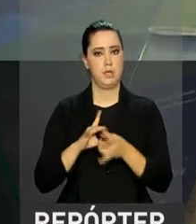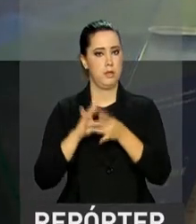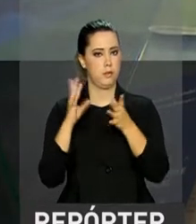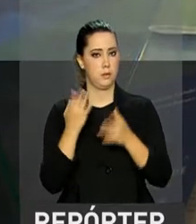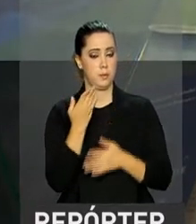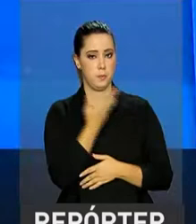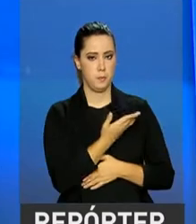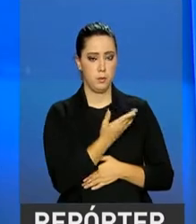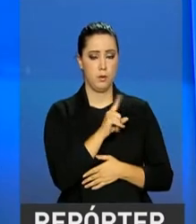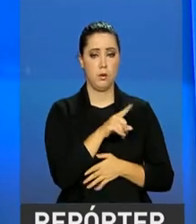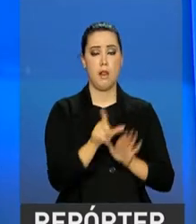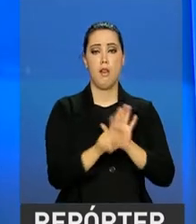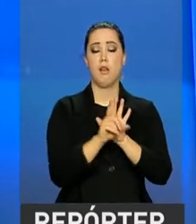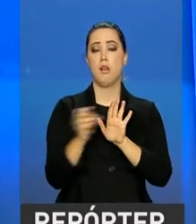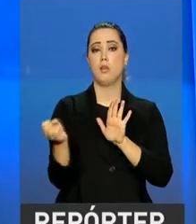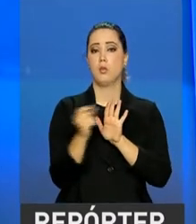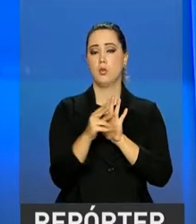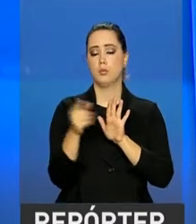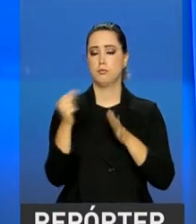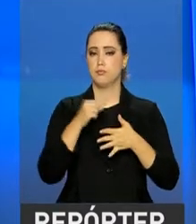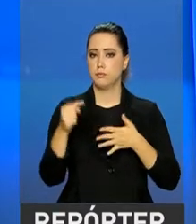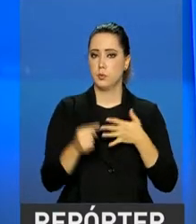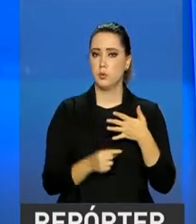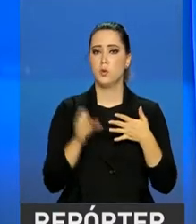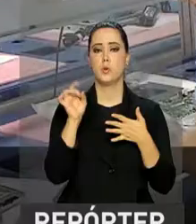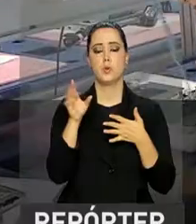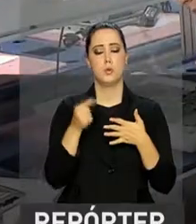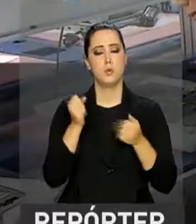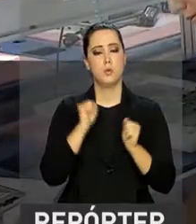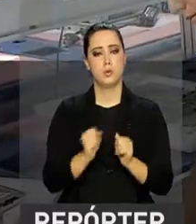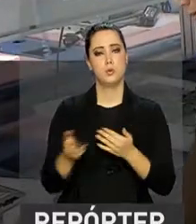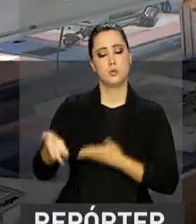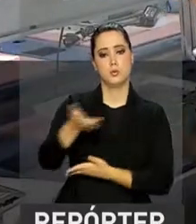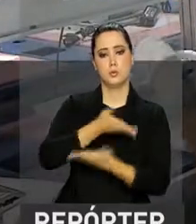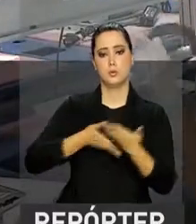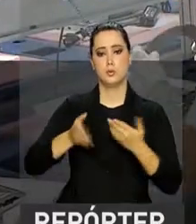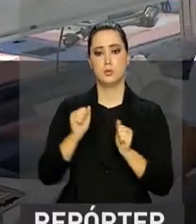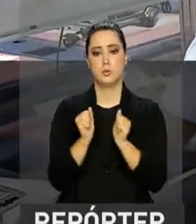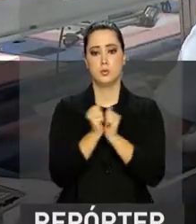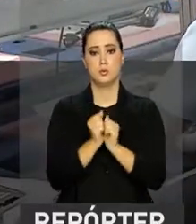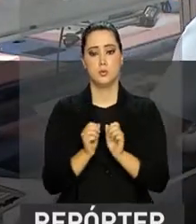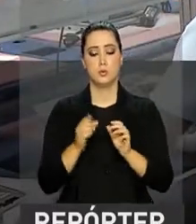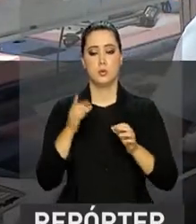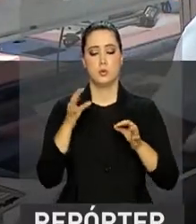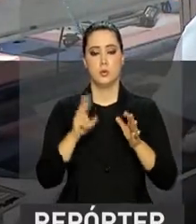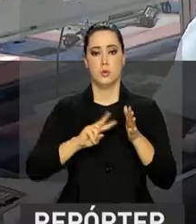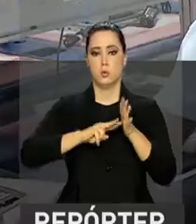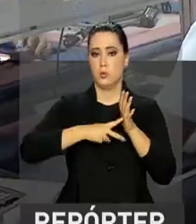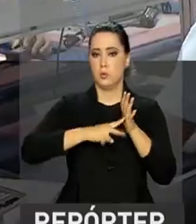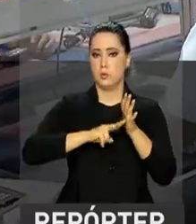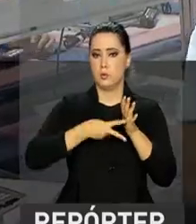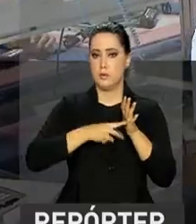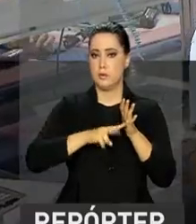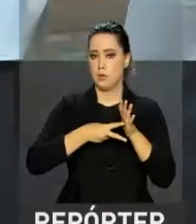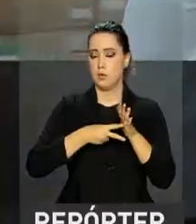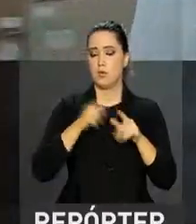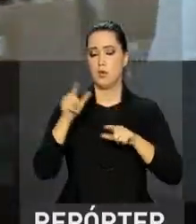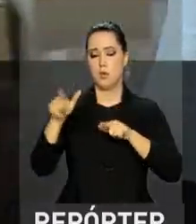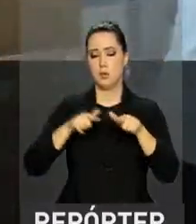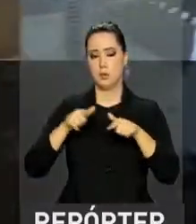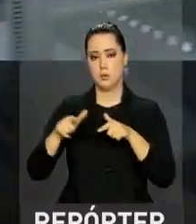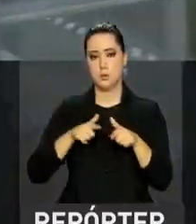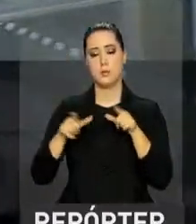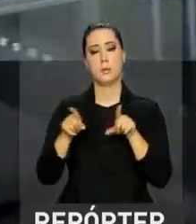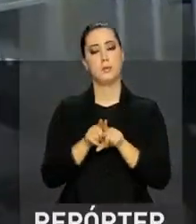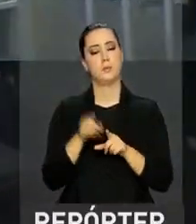negociação alguns itens só poderão ser tratados com a intermediação dos sindicatos que representam os trabalhadores como